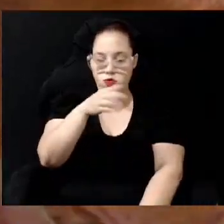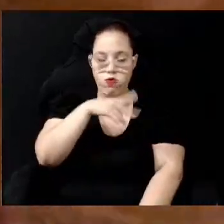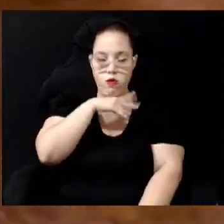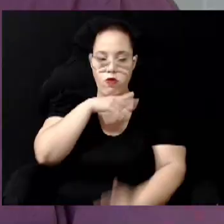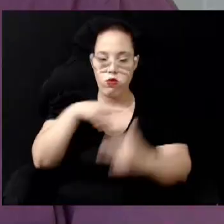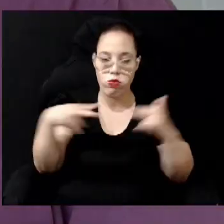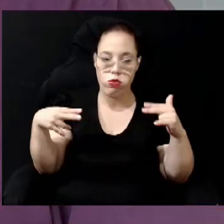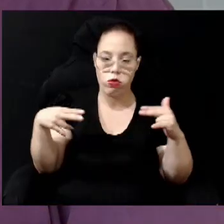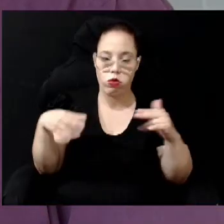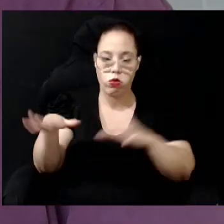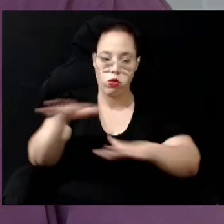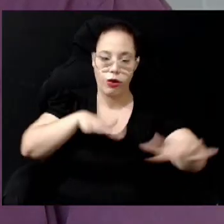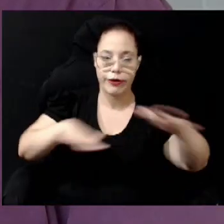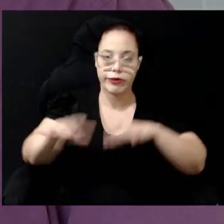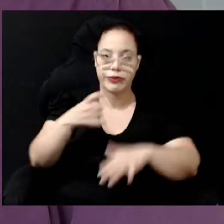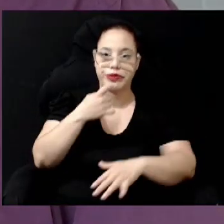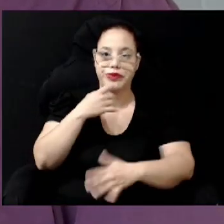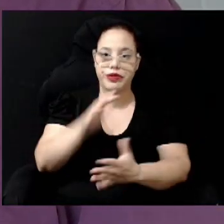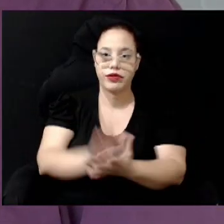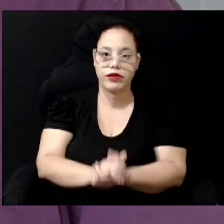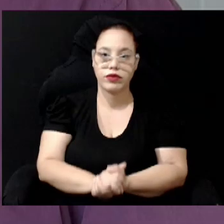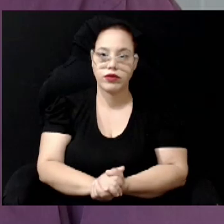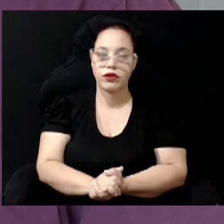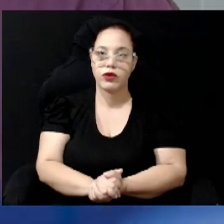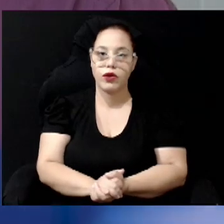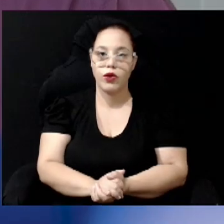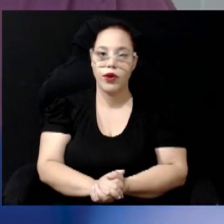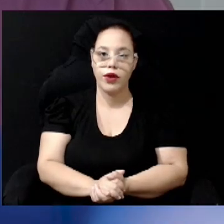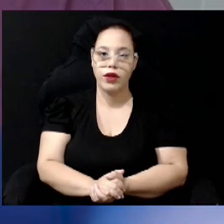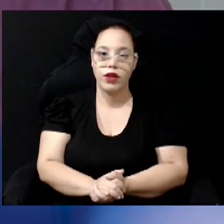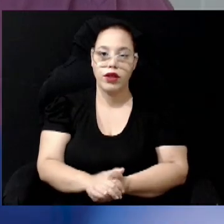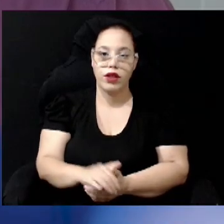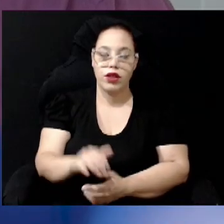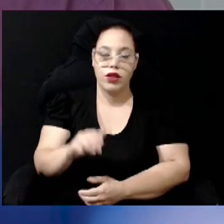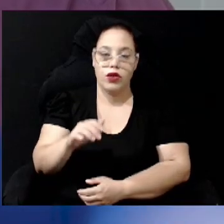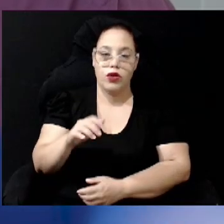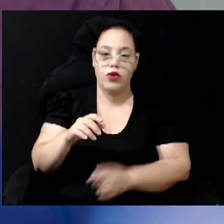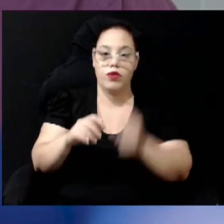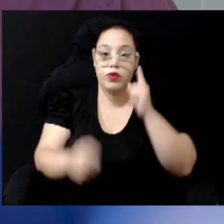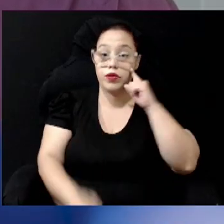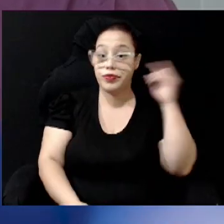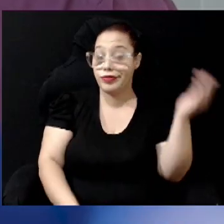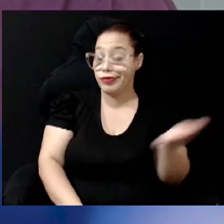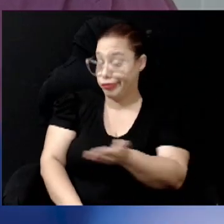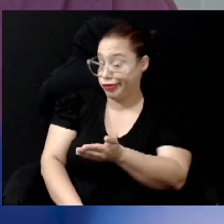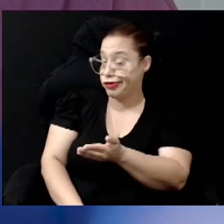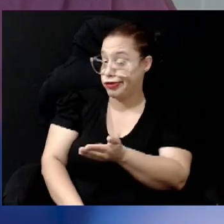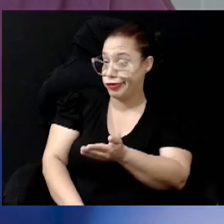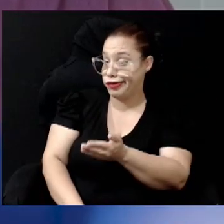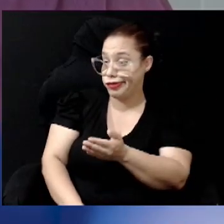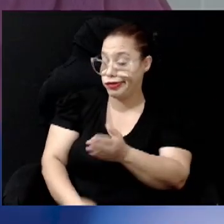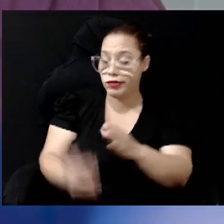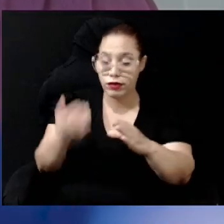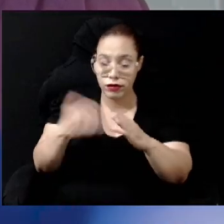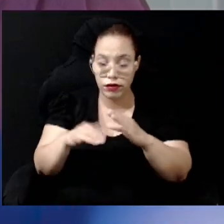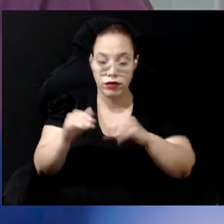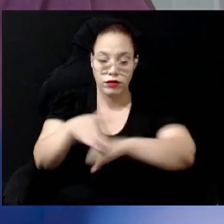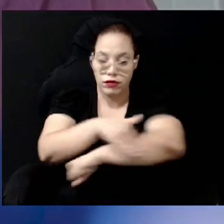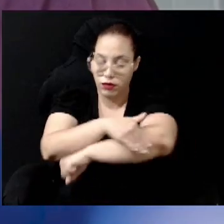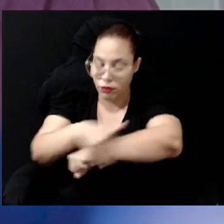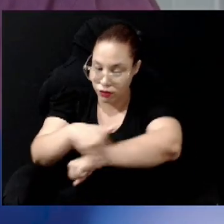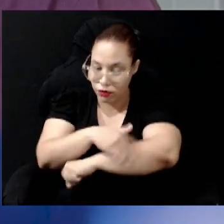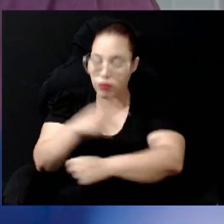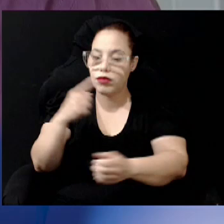regiões de Campinas. Então, através do Portal Animal de Campinas, o munícipe tem acesso aos endereços e às datas